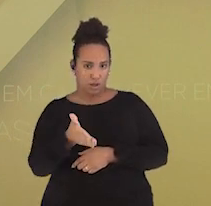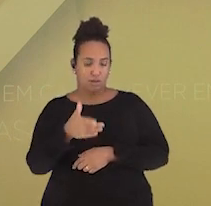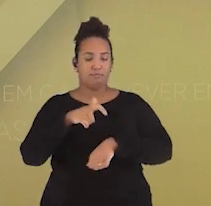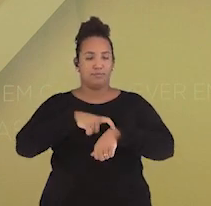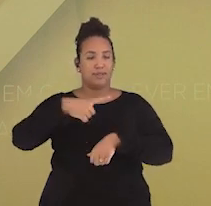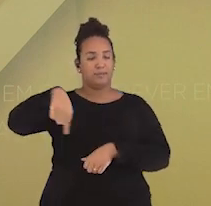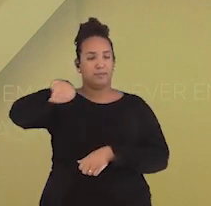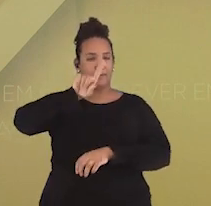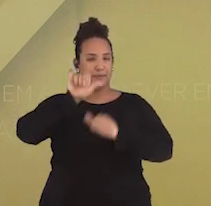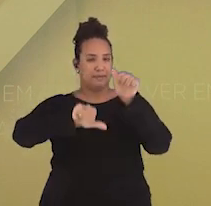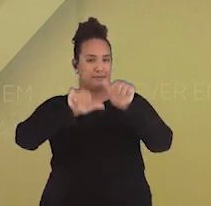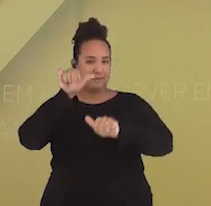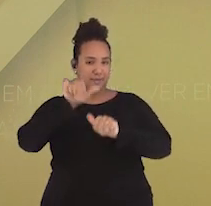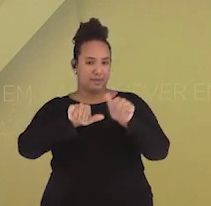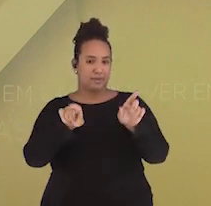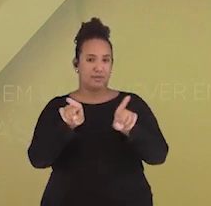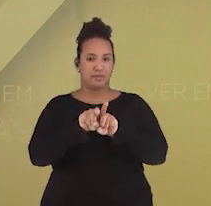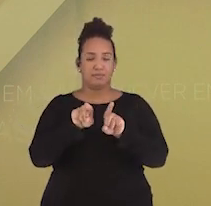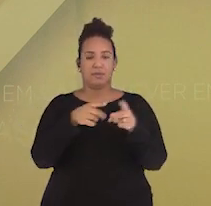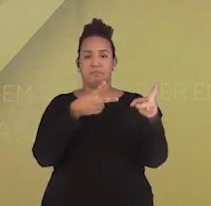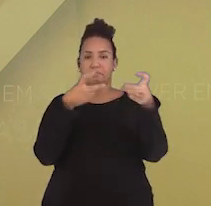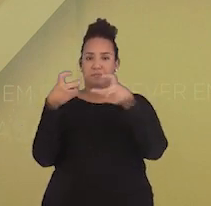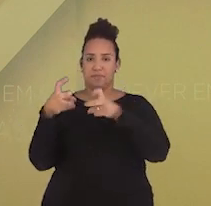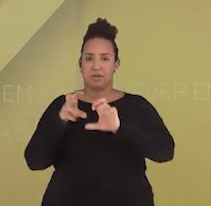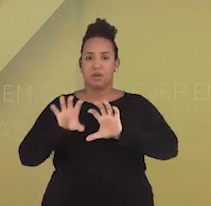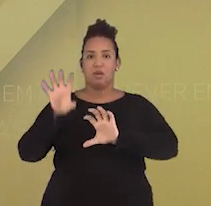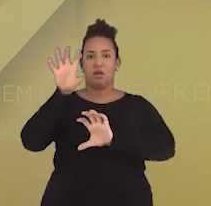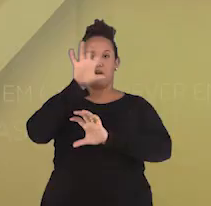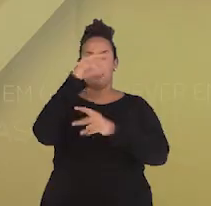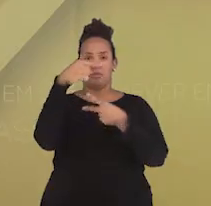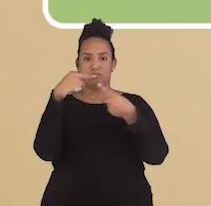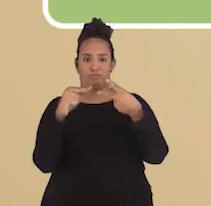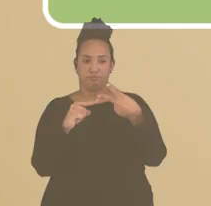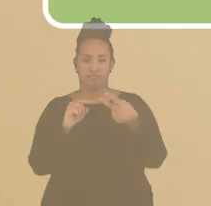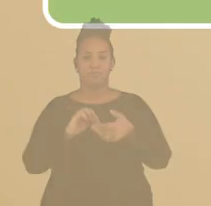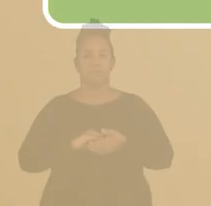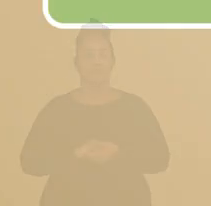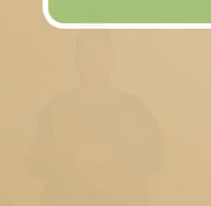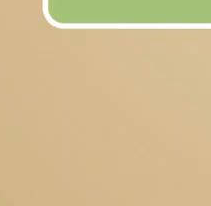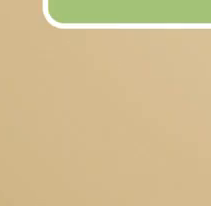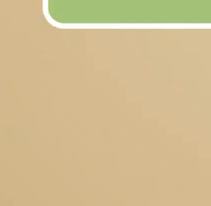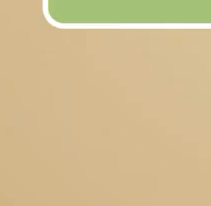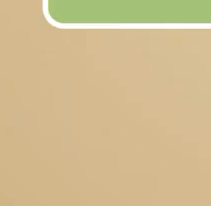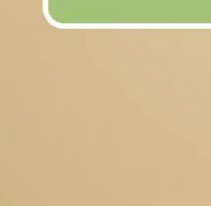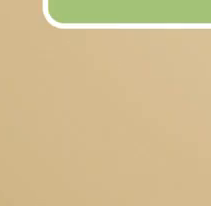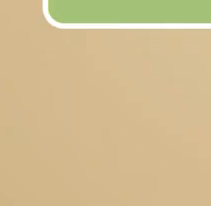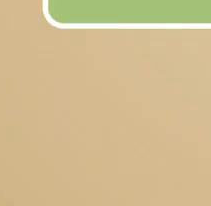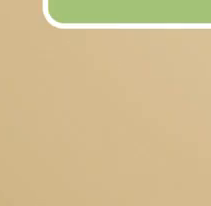para analisar e identificar essas duas informações.